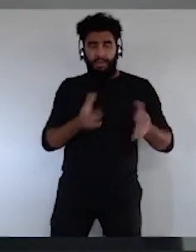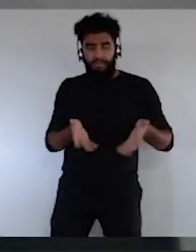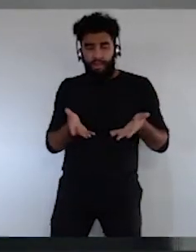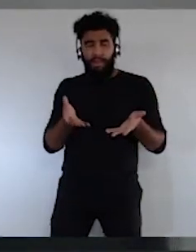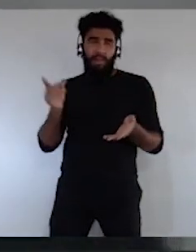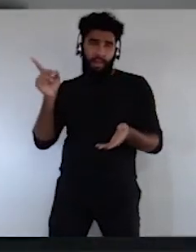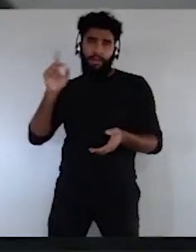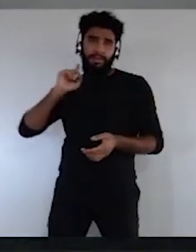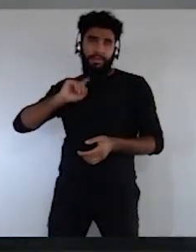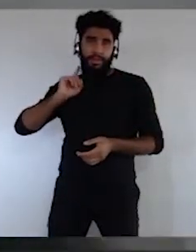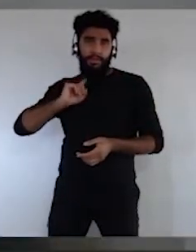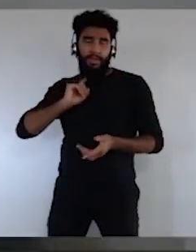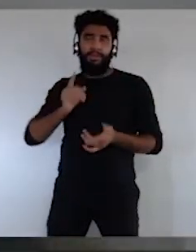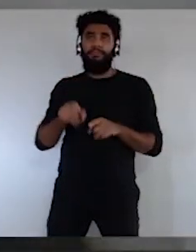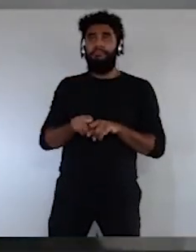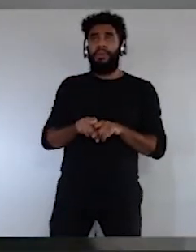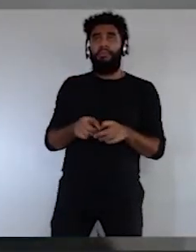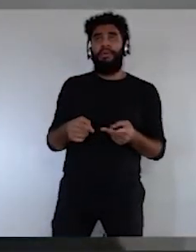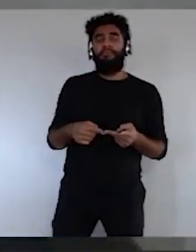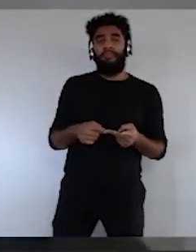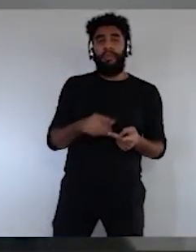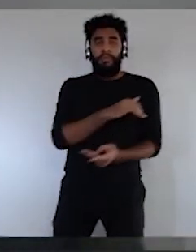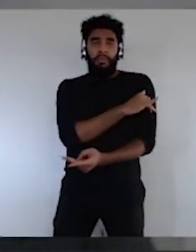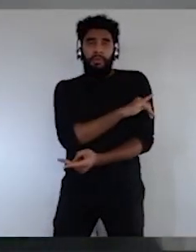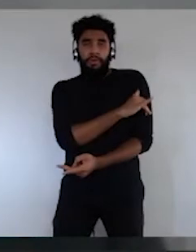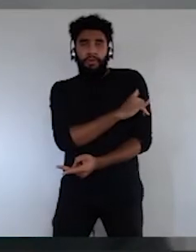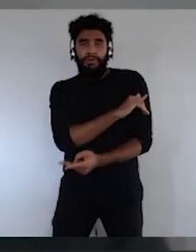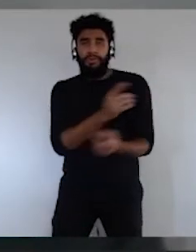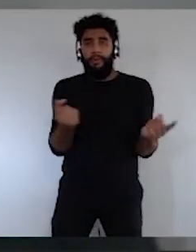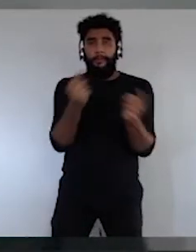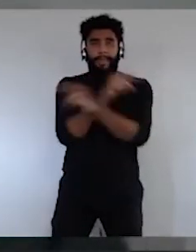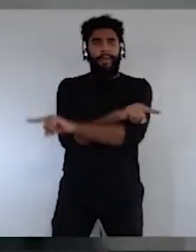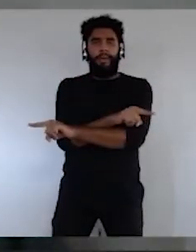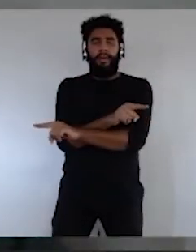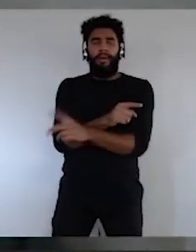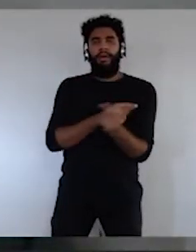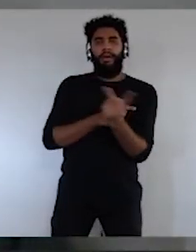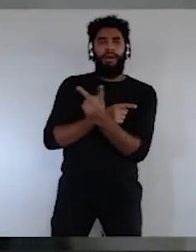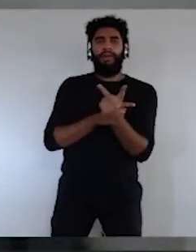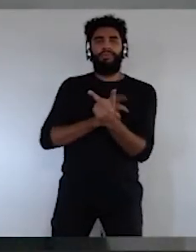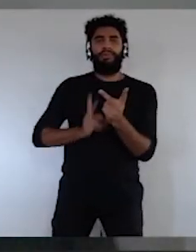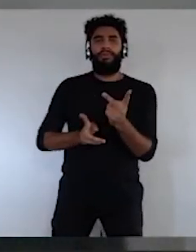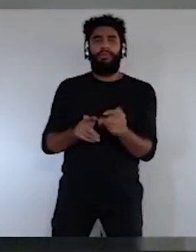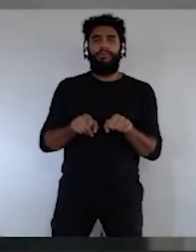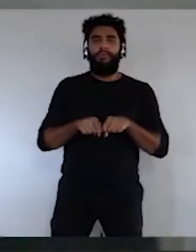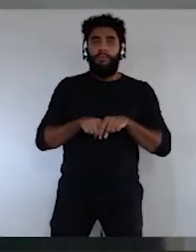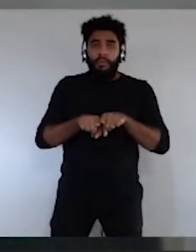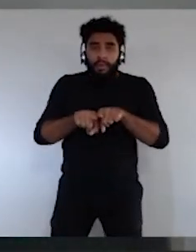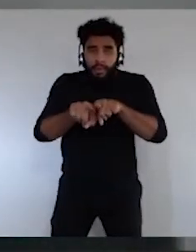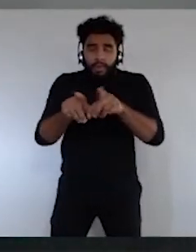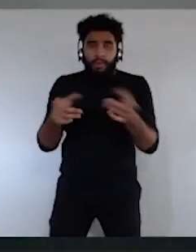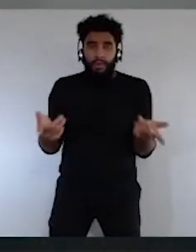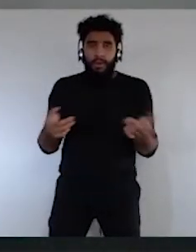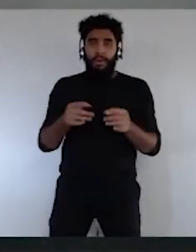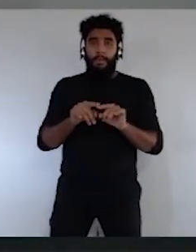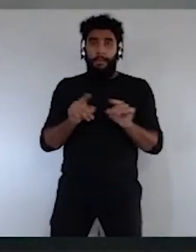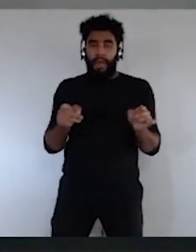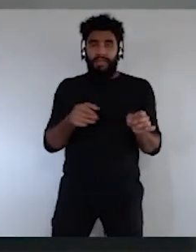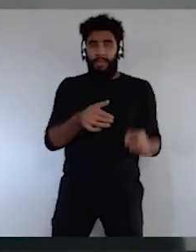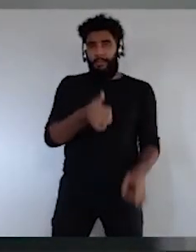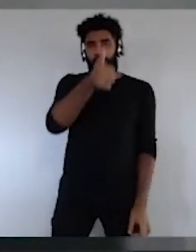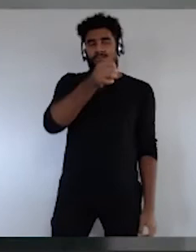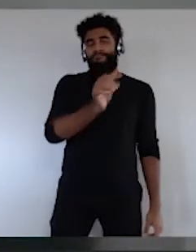Quer dizer, ele fez aquela chamada PEC dos recursos, também conhecida como PEC do Peluso, né? Em que, ao invés de extinguir recursos,